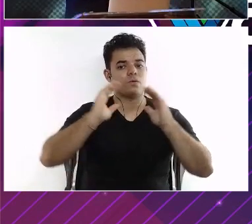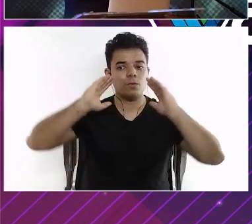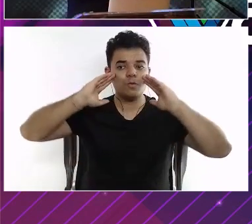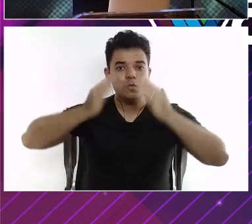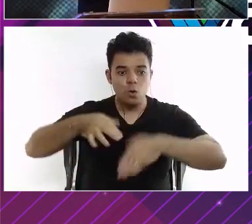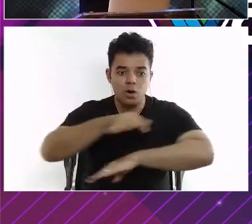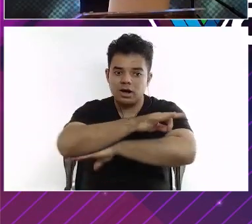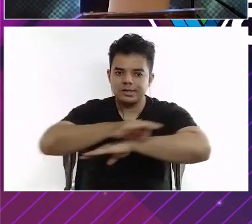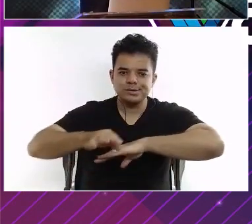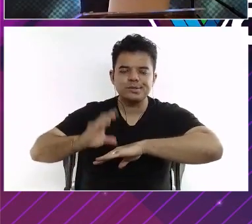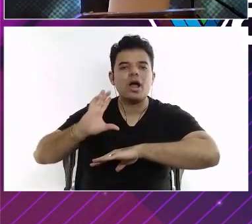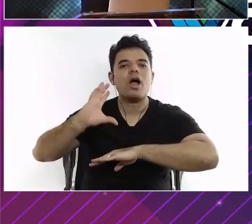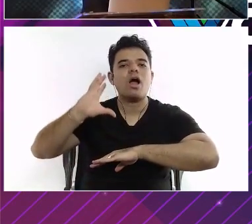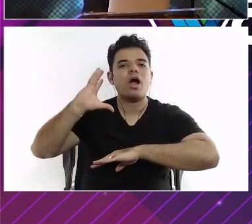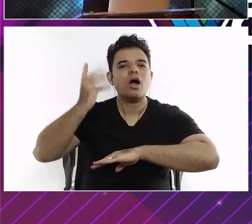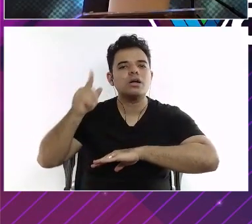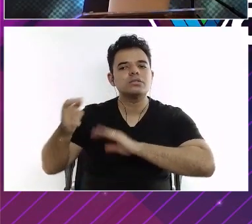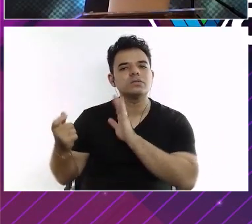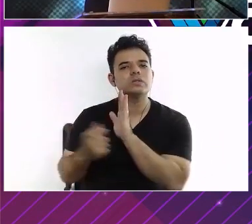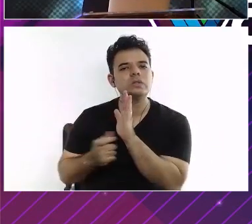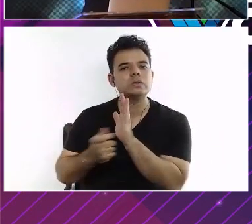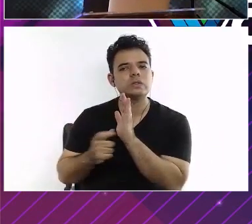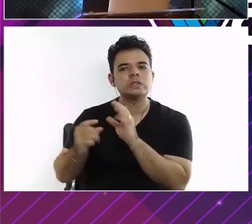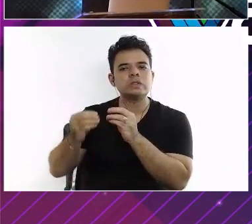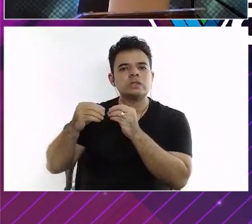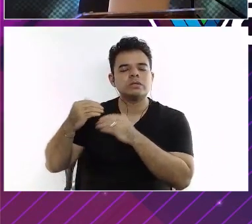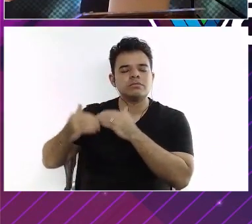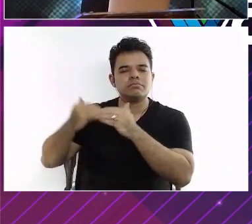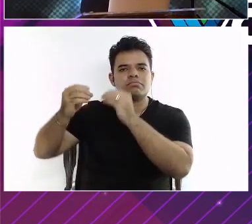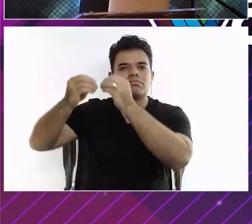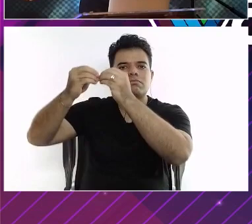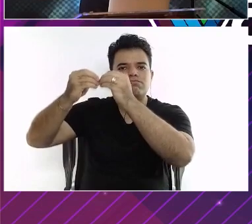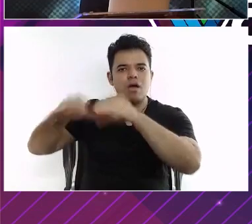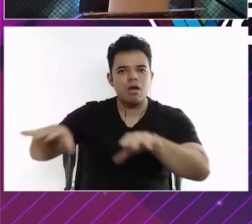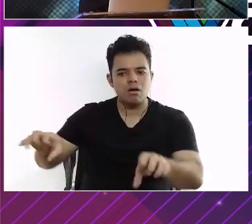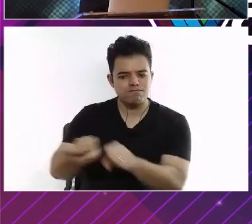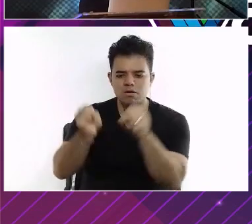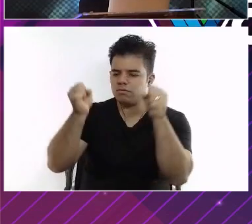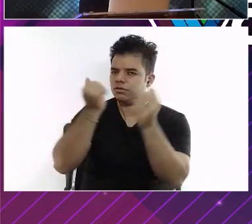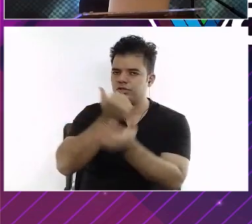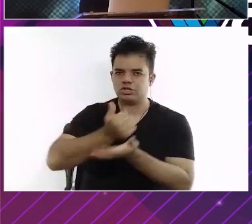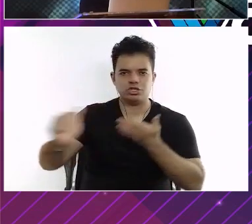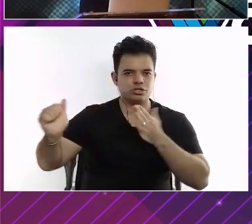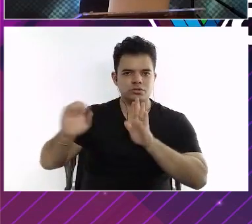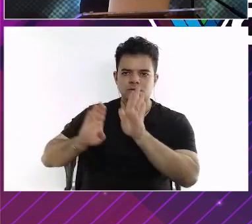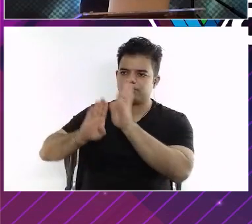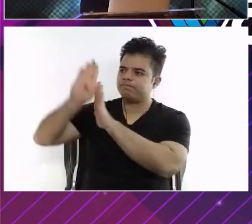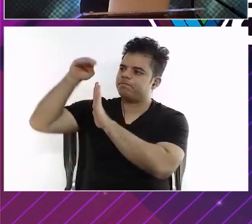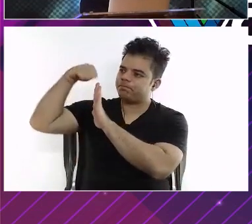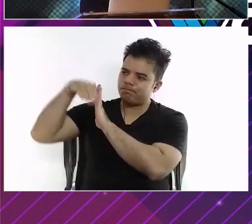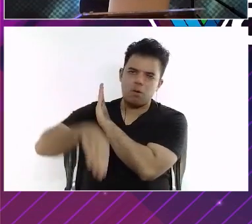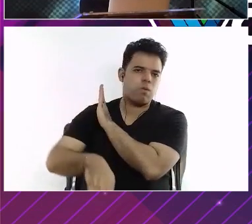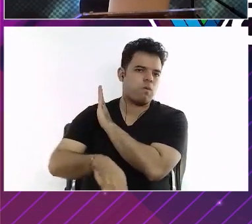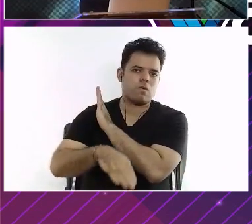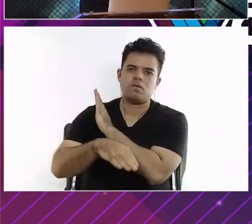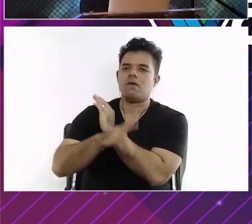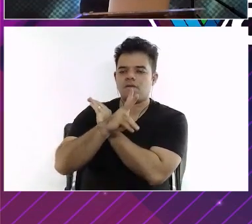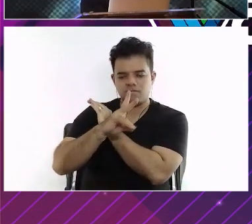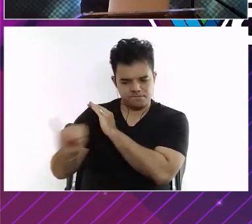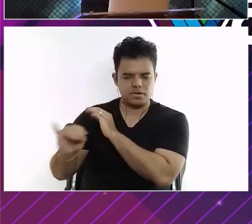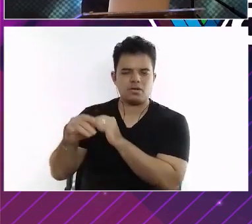software radioativo. Ele decai com o tempo. Ele tem simplesmente uma curva de decaimento que vai criar